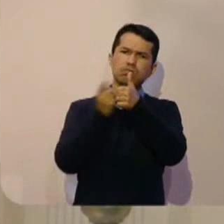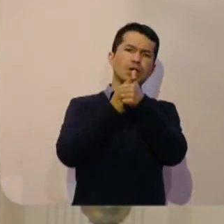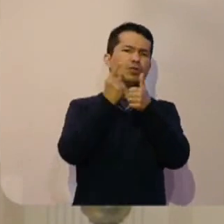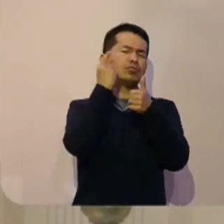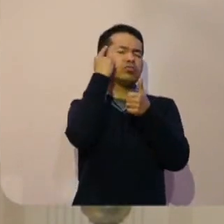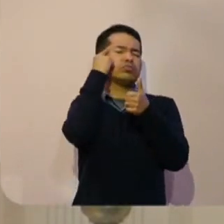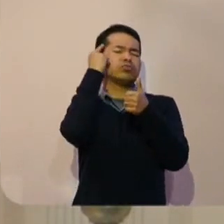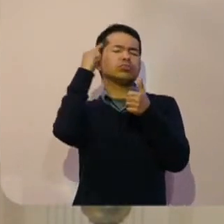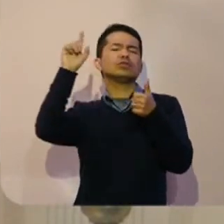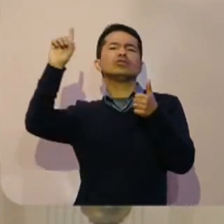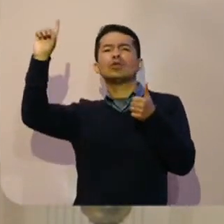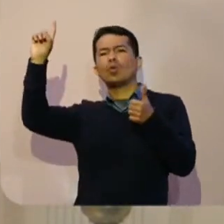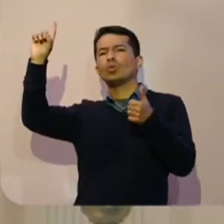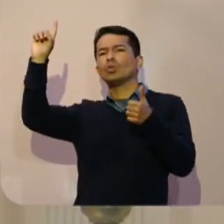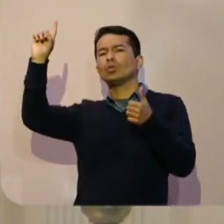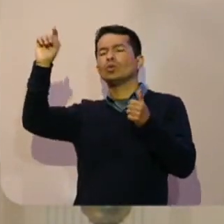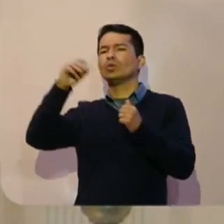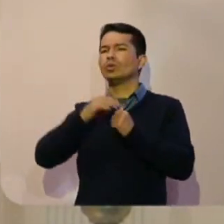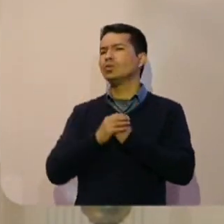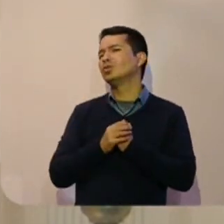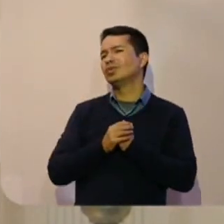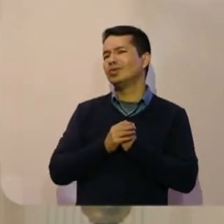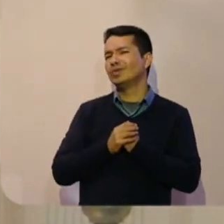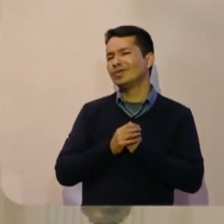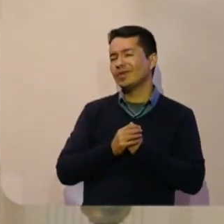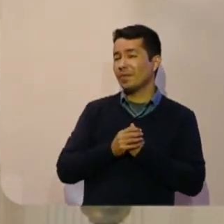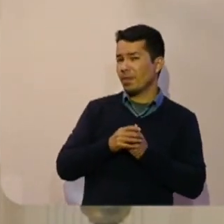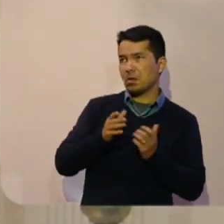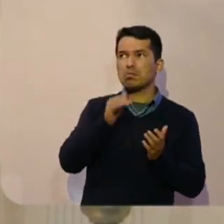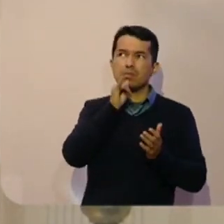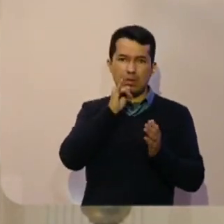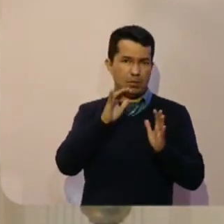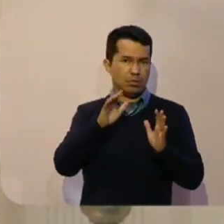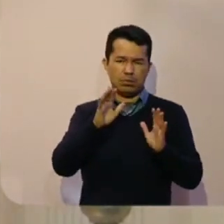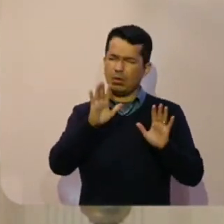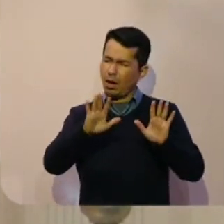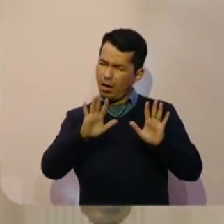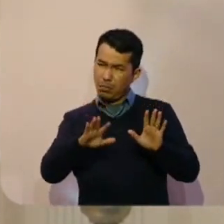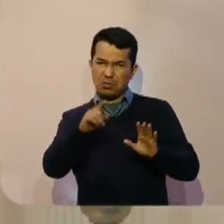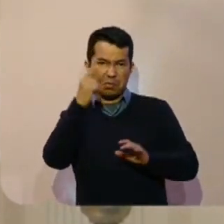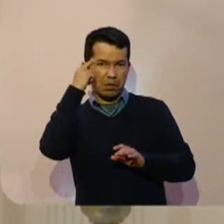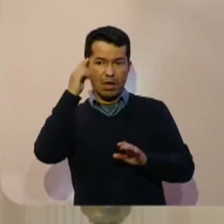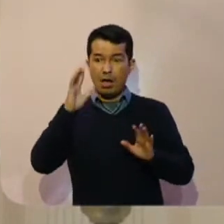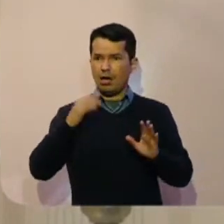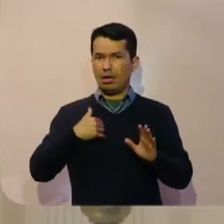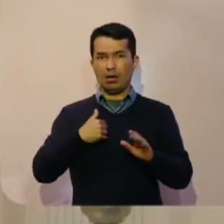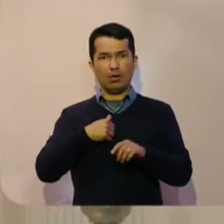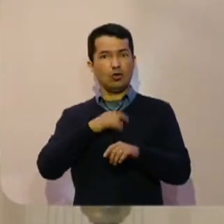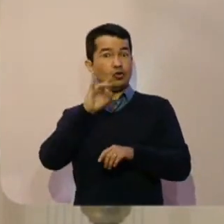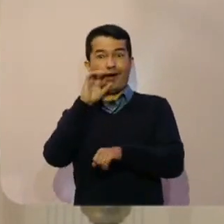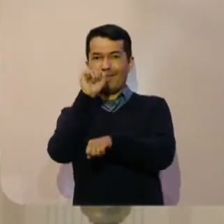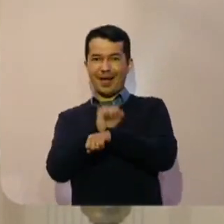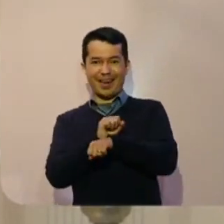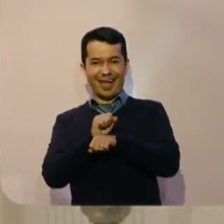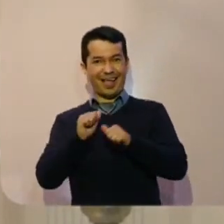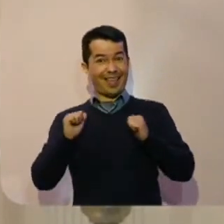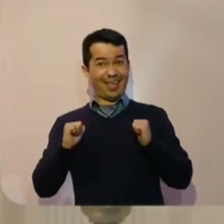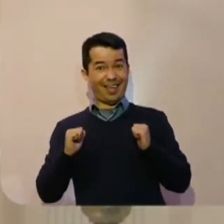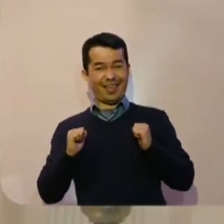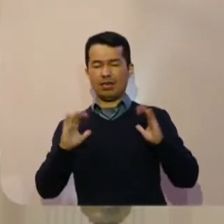que cozinhar, que a gente não tenha que fazer negócios. Não. Ele está dizendo, quando o Senhor é a